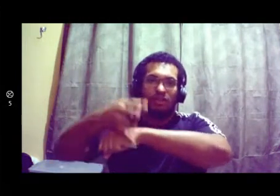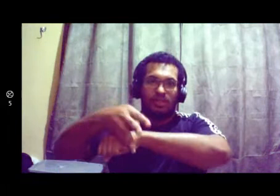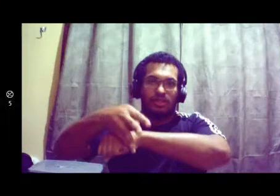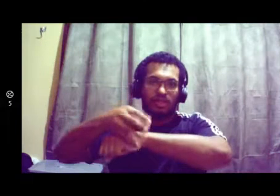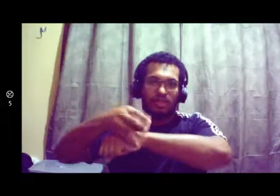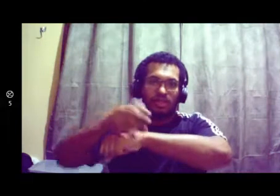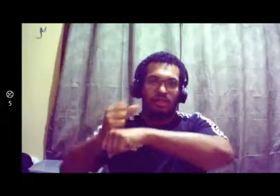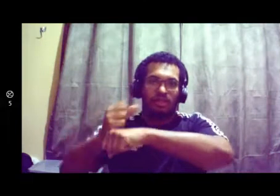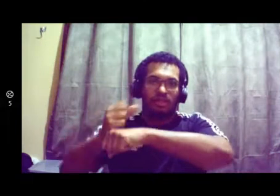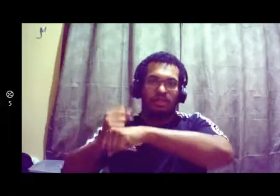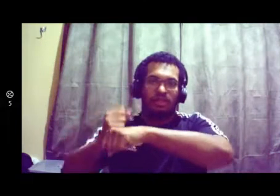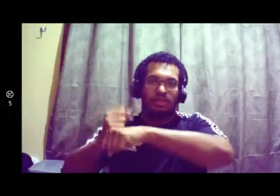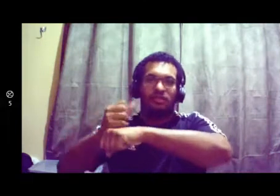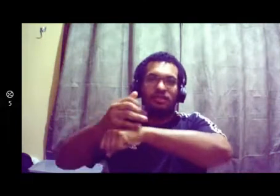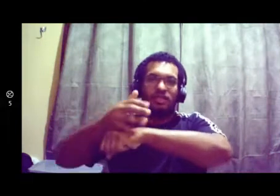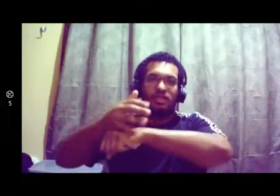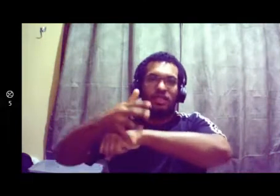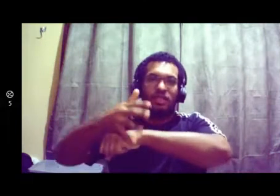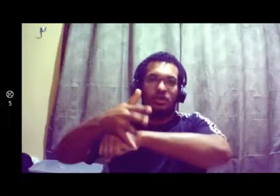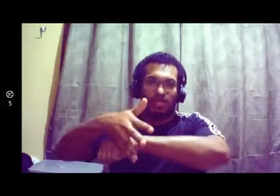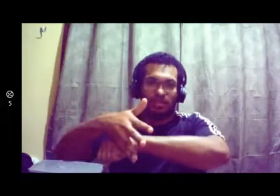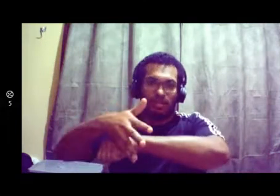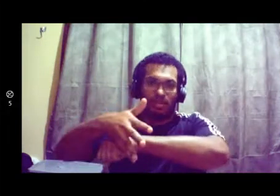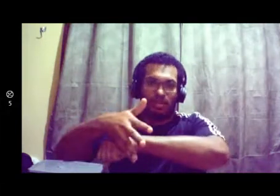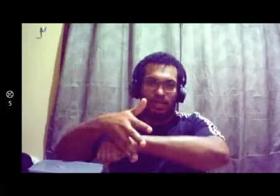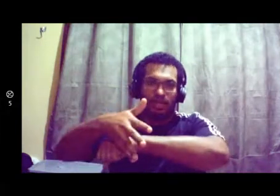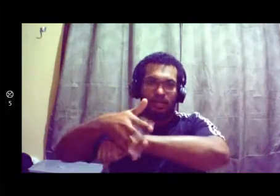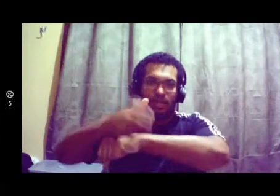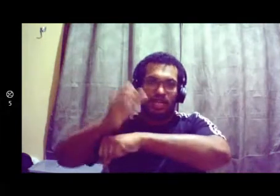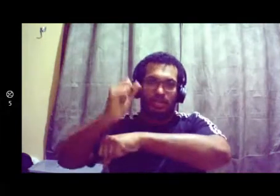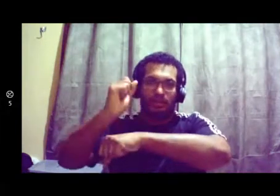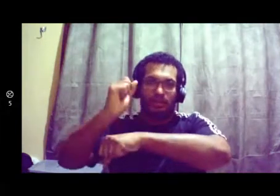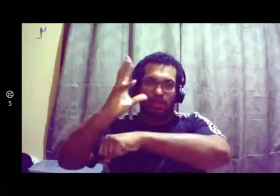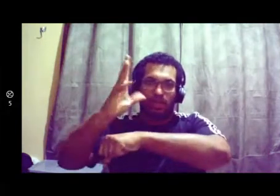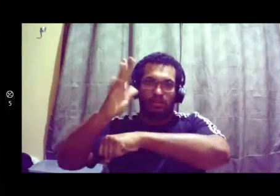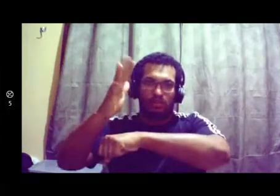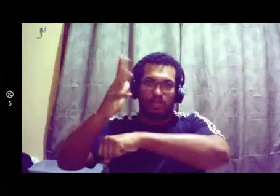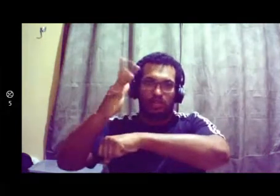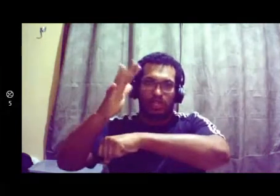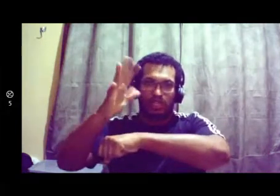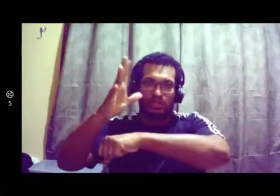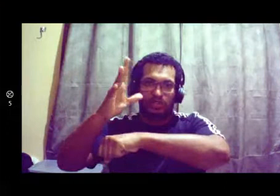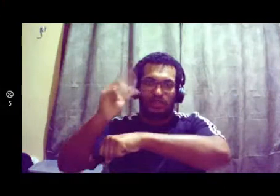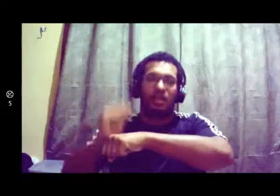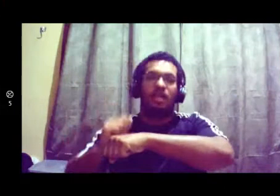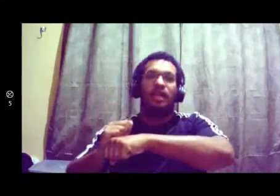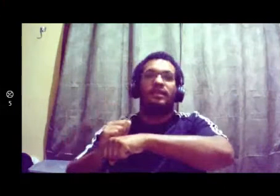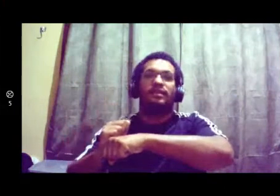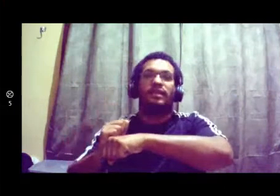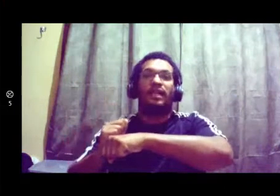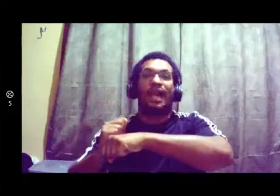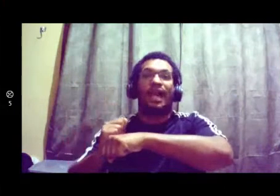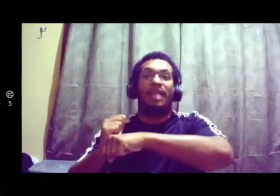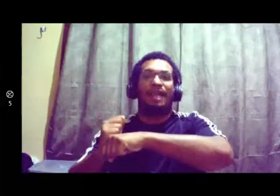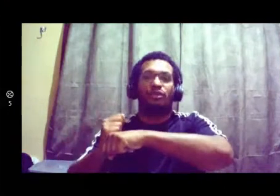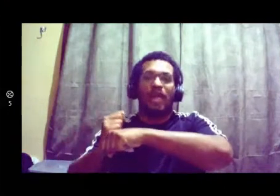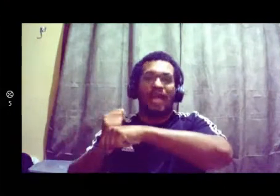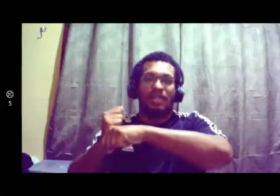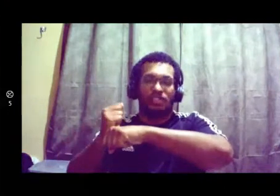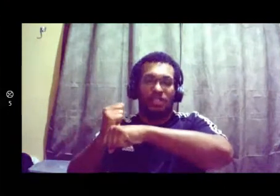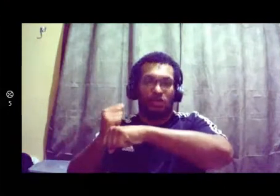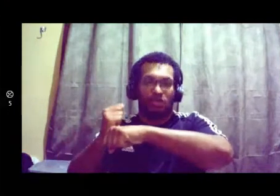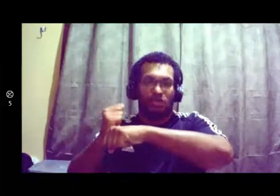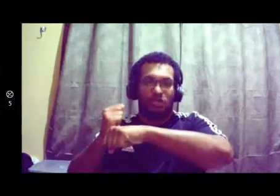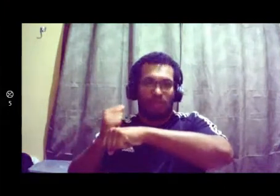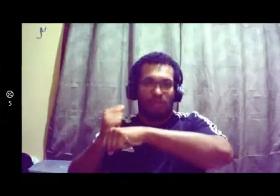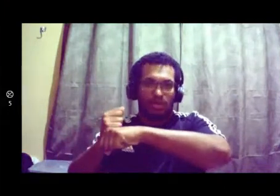4 horas da manhã, 5 horas da manhã. A gente vai colocando, contando os dedinhos assim. Aí madrugada,